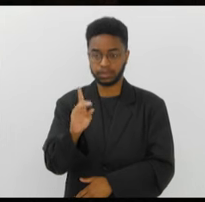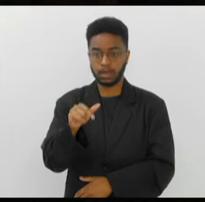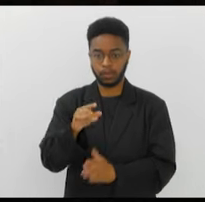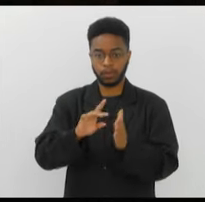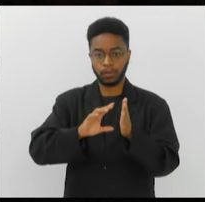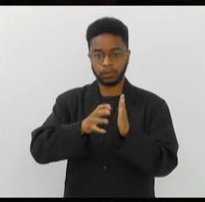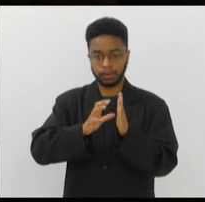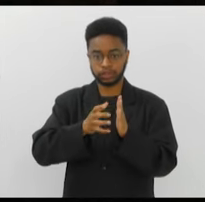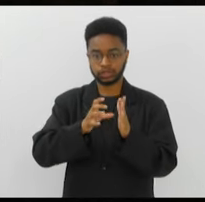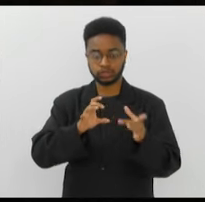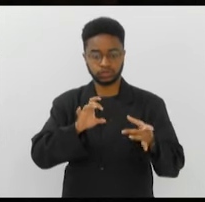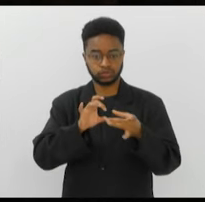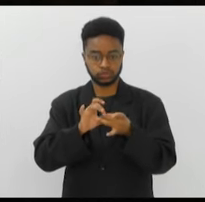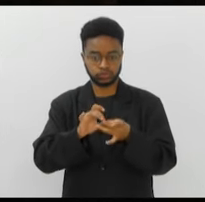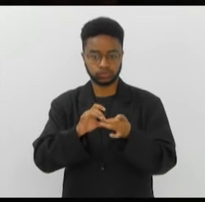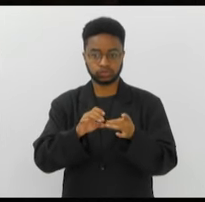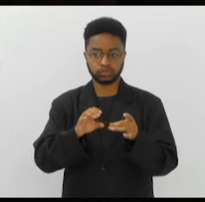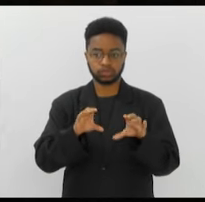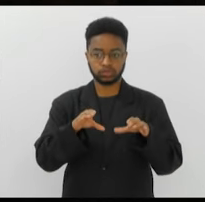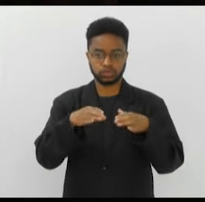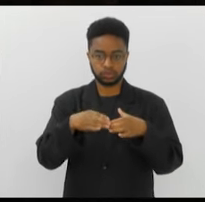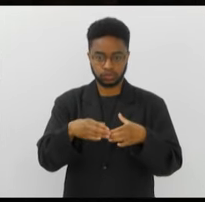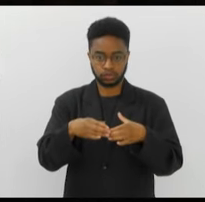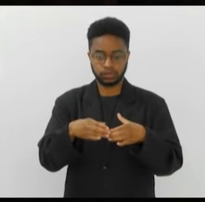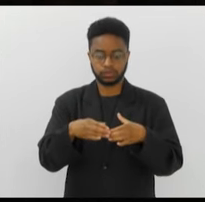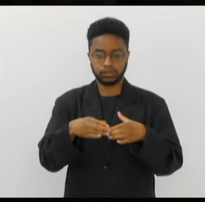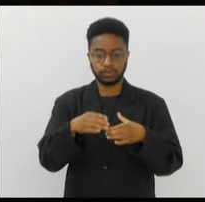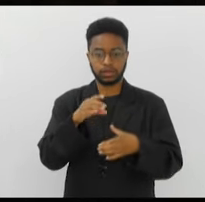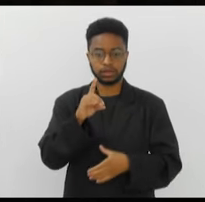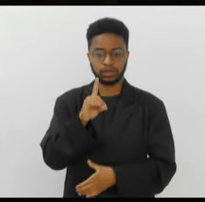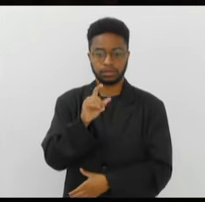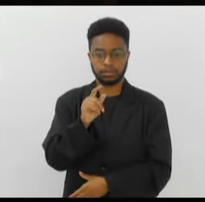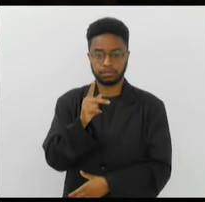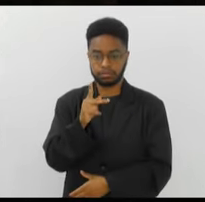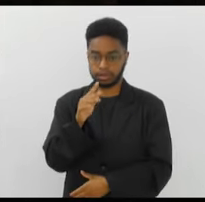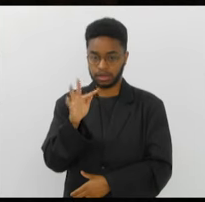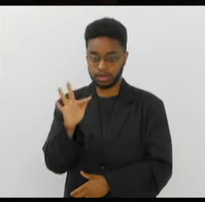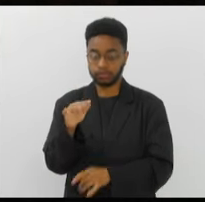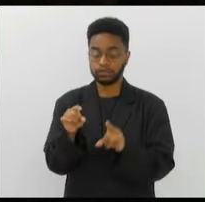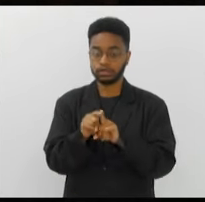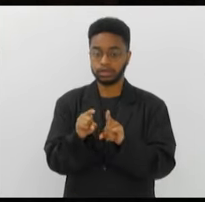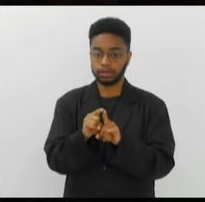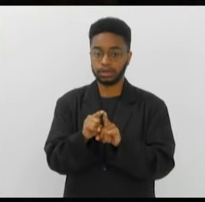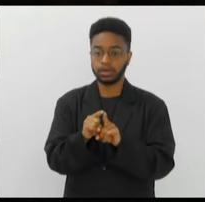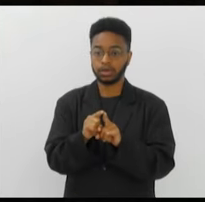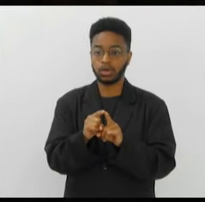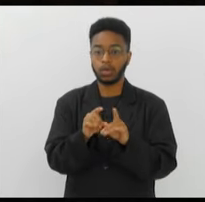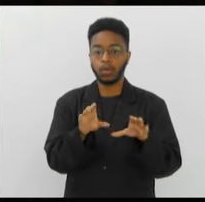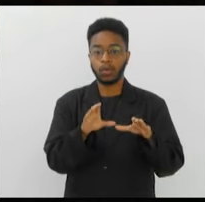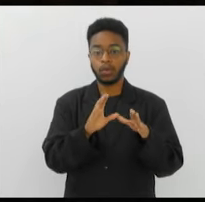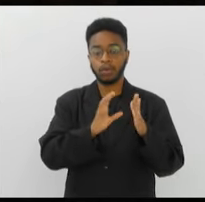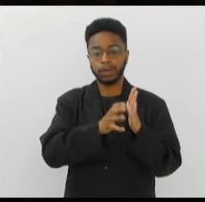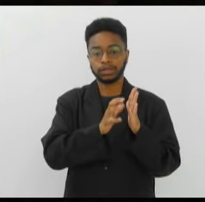partido signatário dessa malsinada ADPF, é o partido signatário de um petitório